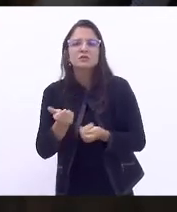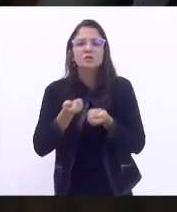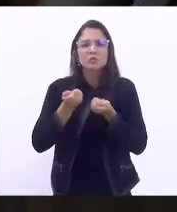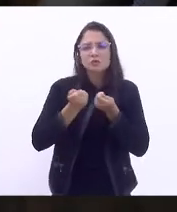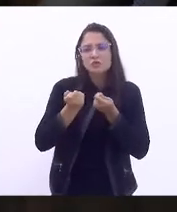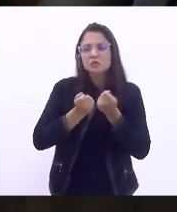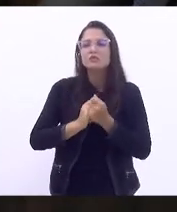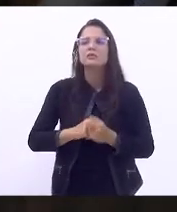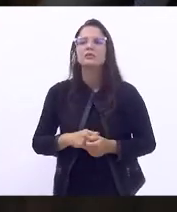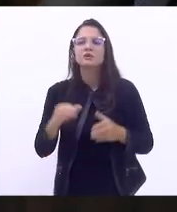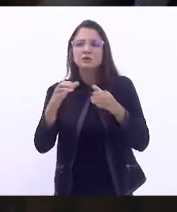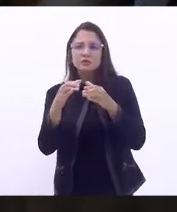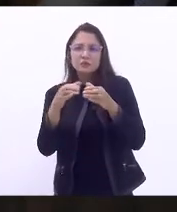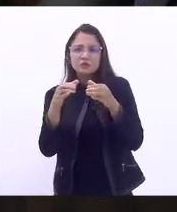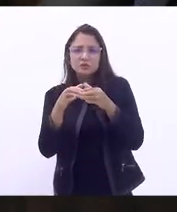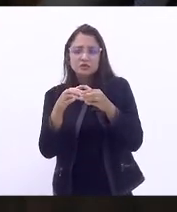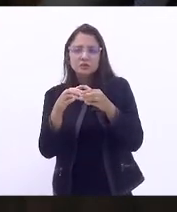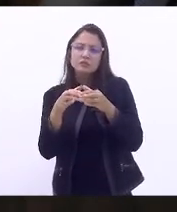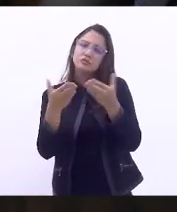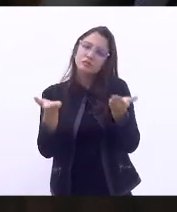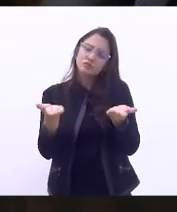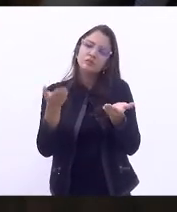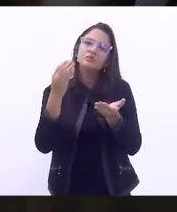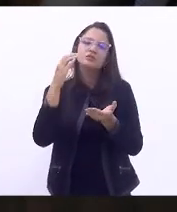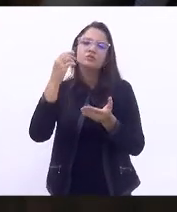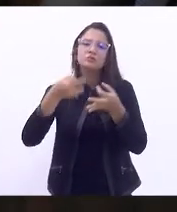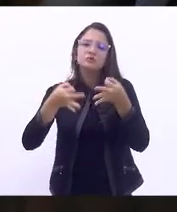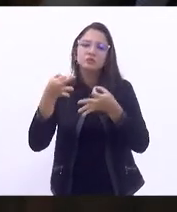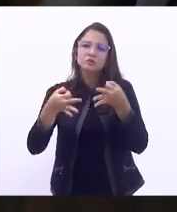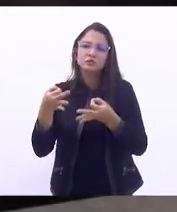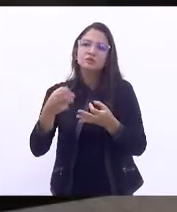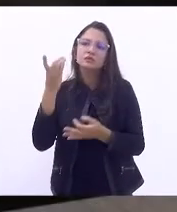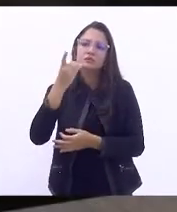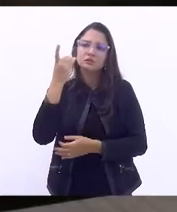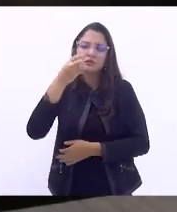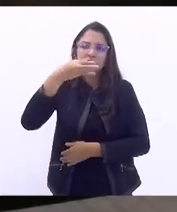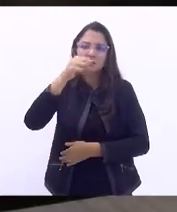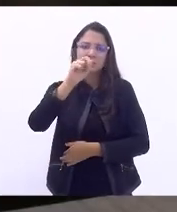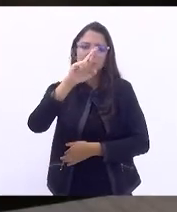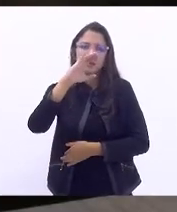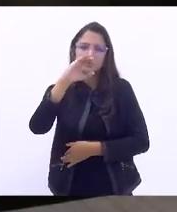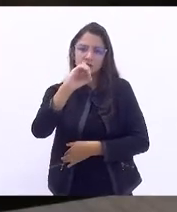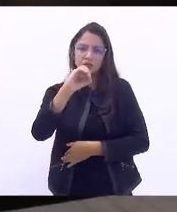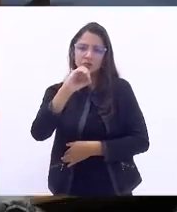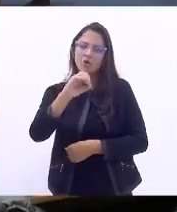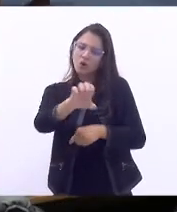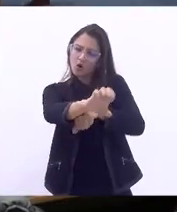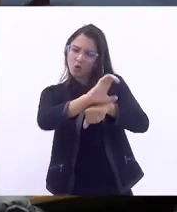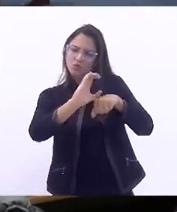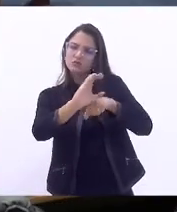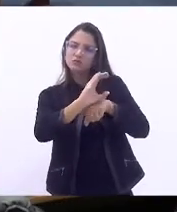de Constituição e Justiça, deputado Márcio Pacheco. Parecer pela constitucionalidade.